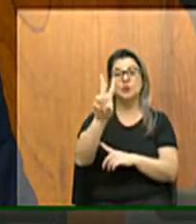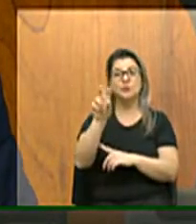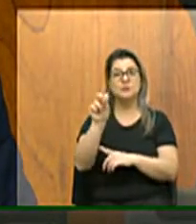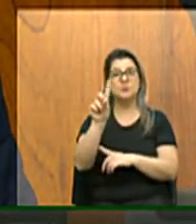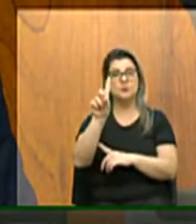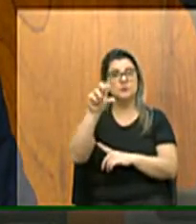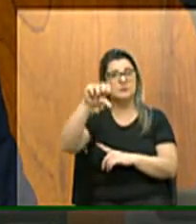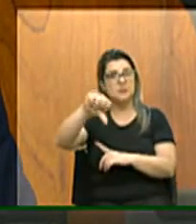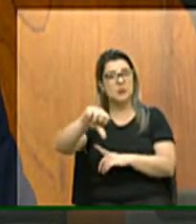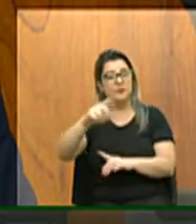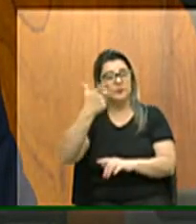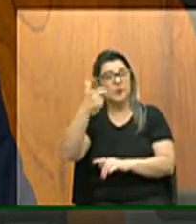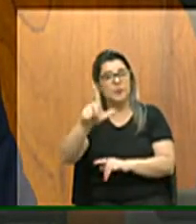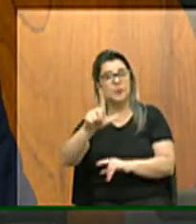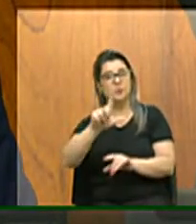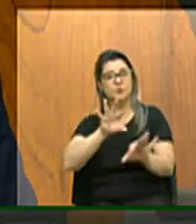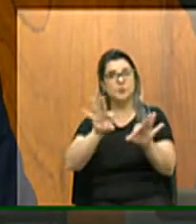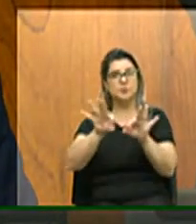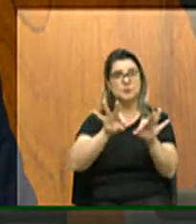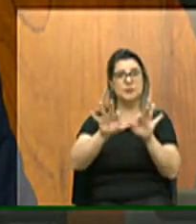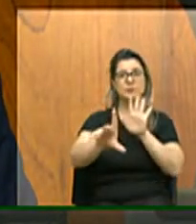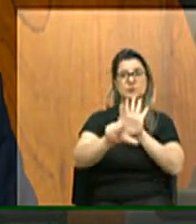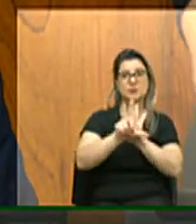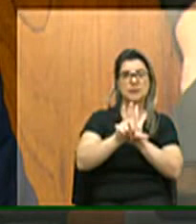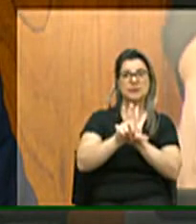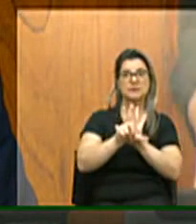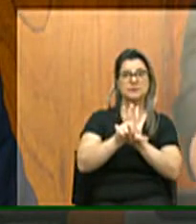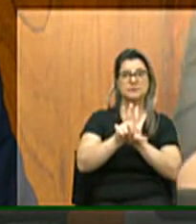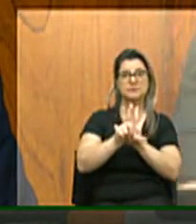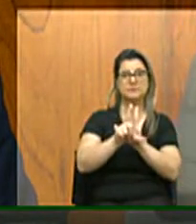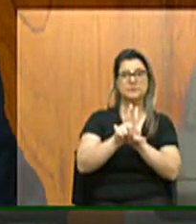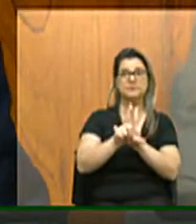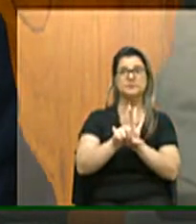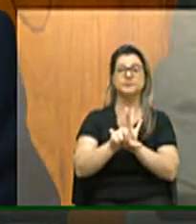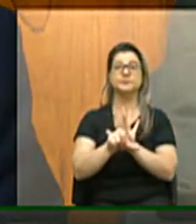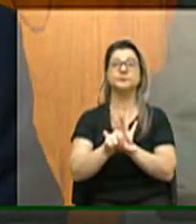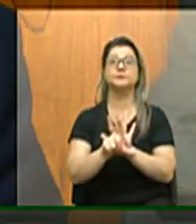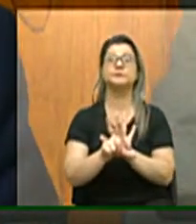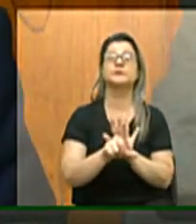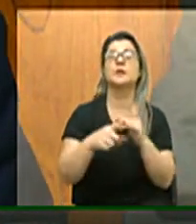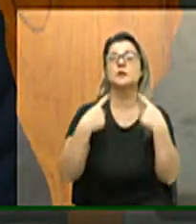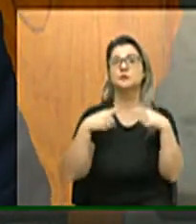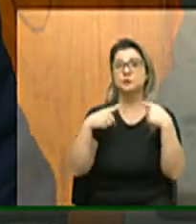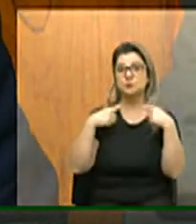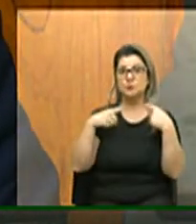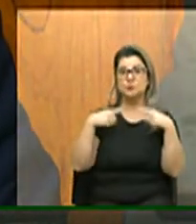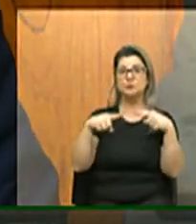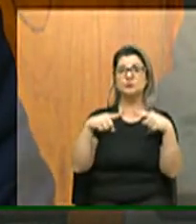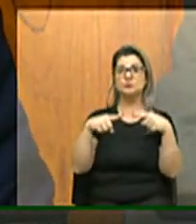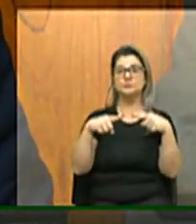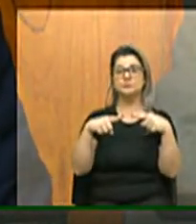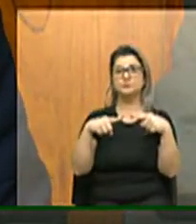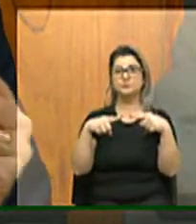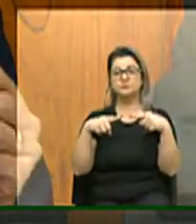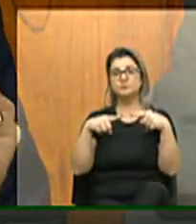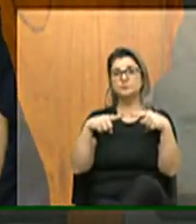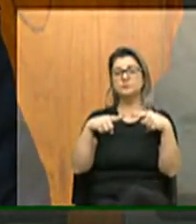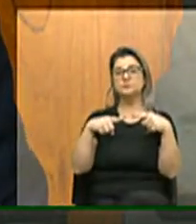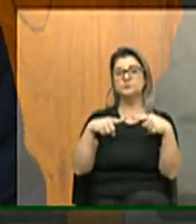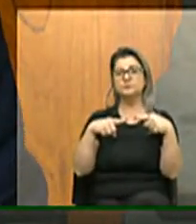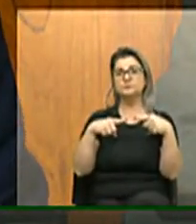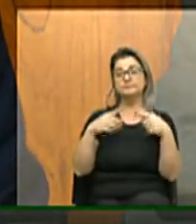2019, que é um outro projeto de lei que nós estamos agora discutindo. Então,